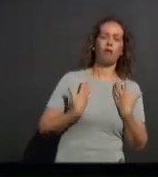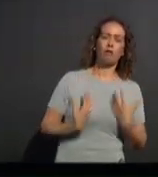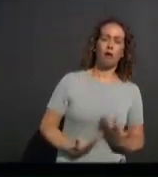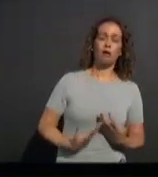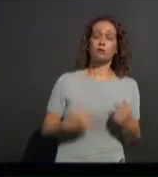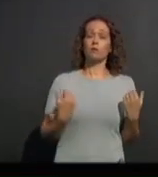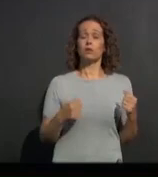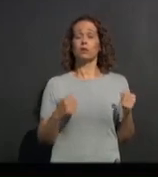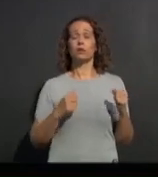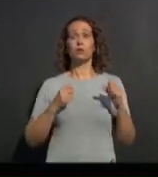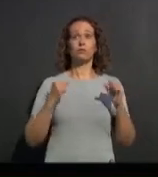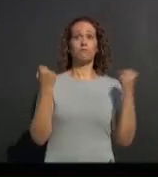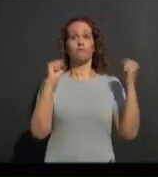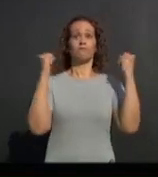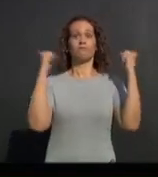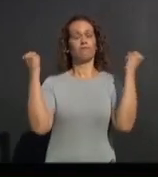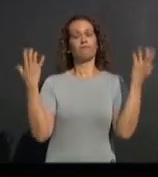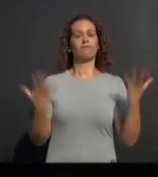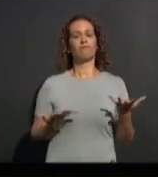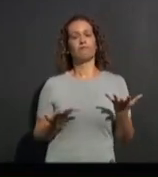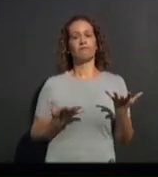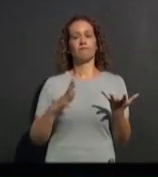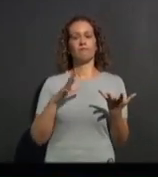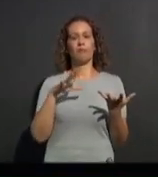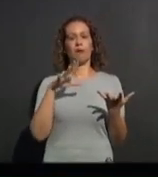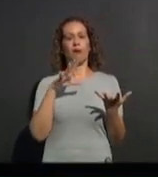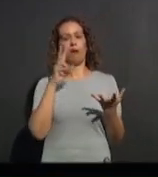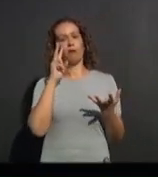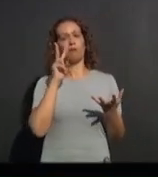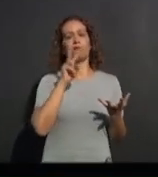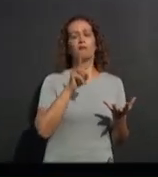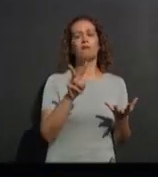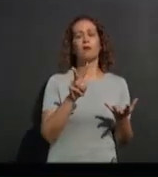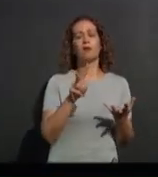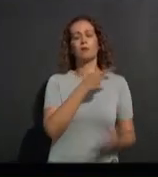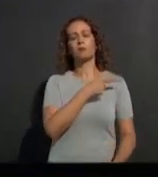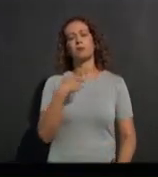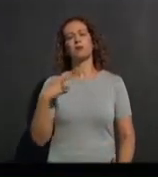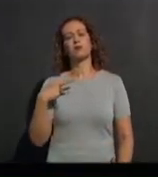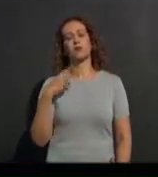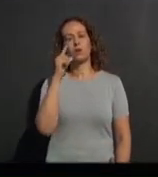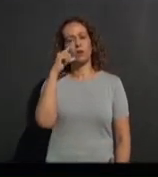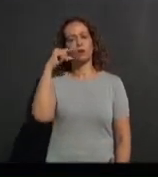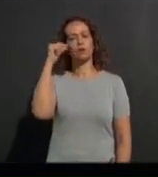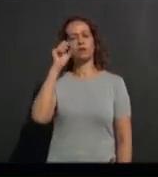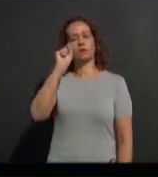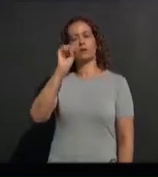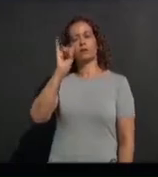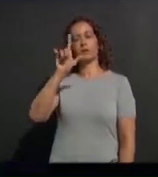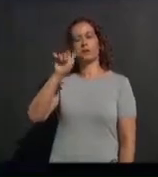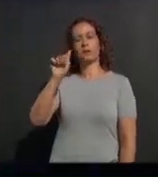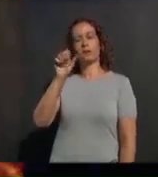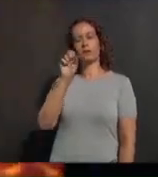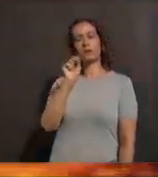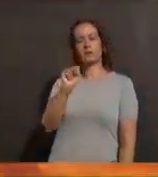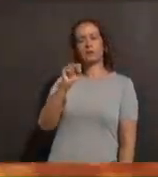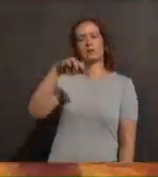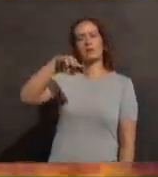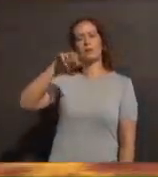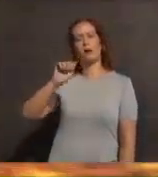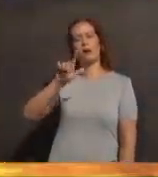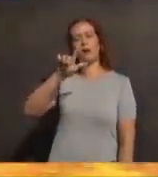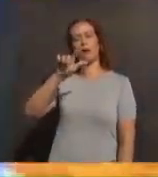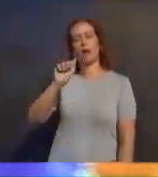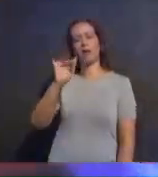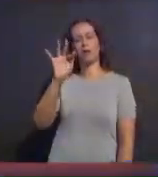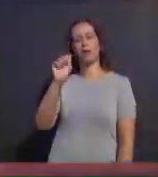para agitar, ouvir um Sila Malafaia pregar, falar nisso, é aniversário do pastor Silas hoje, um parabéns para o pastor Silas aí, que